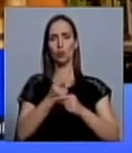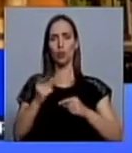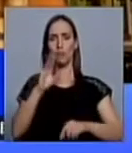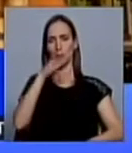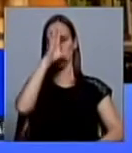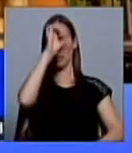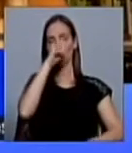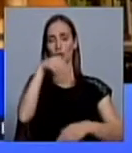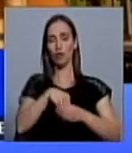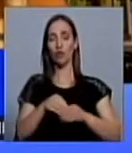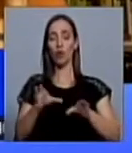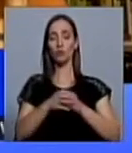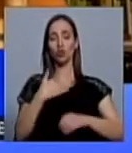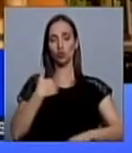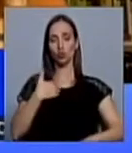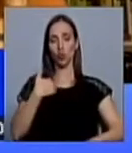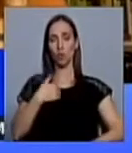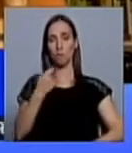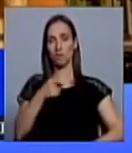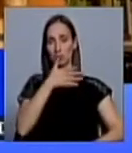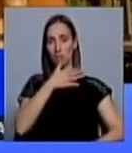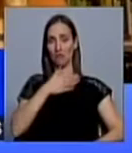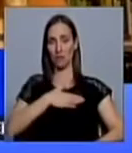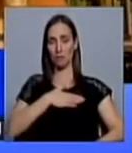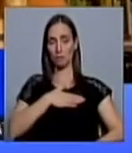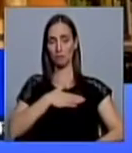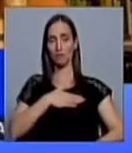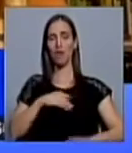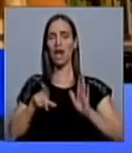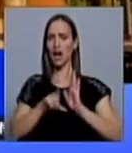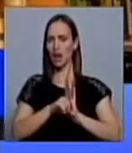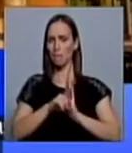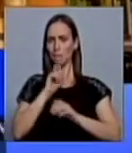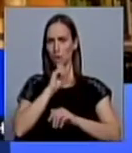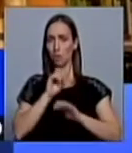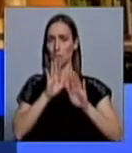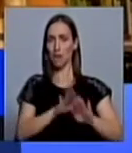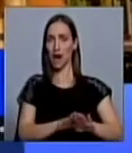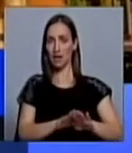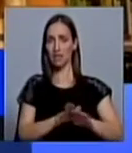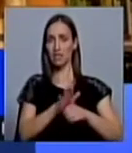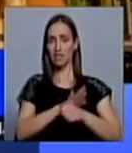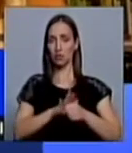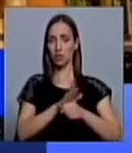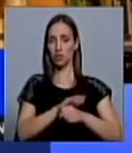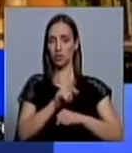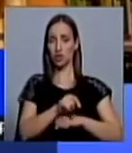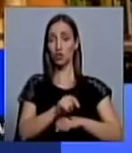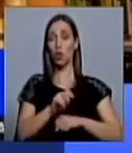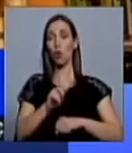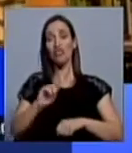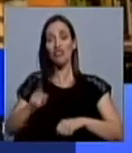integrar-se à Comissão de Honra do Luís Filipe Vieira. A lei pode travar estas situações ou deveria